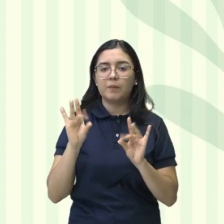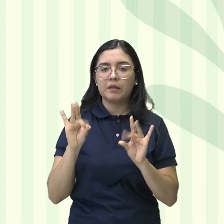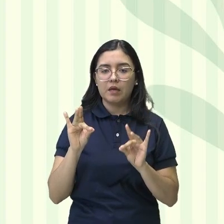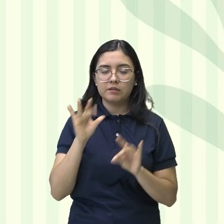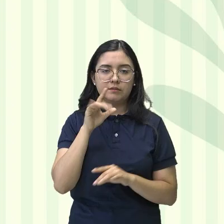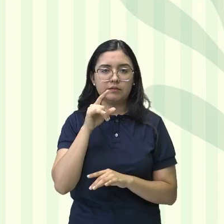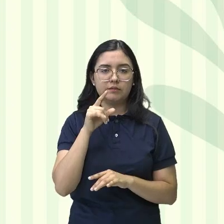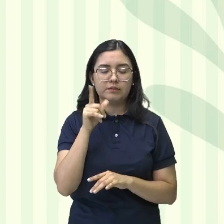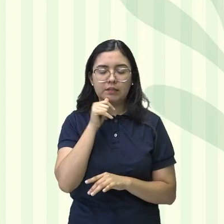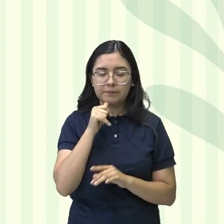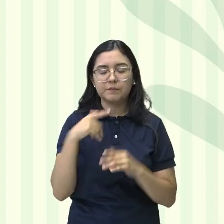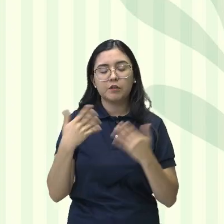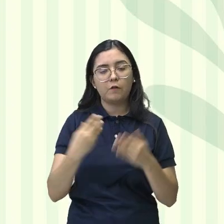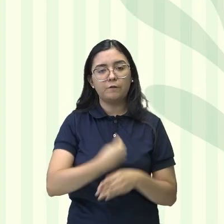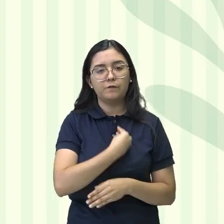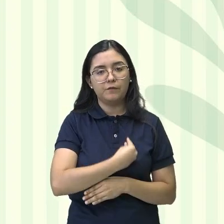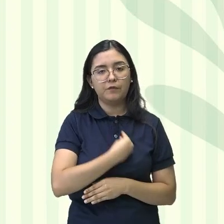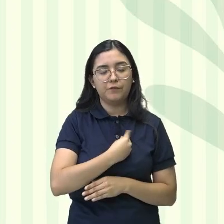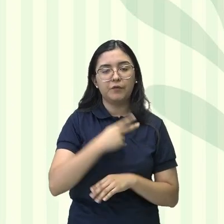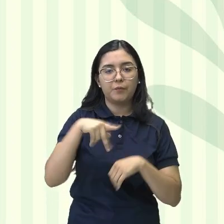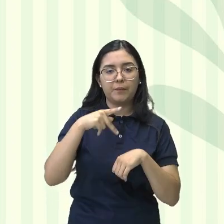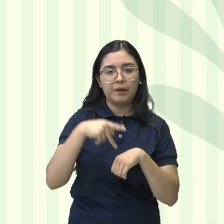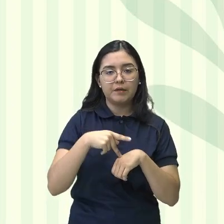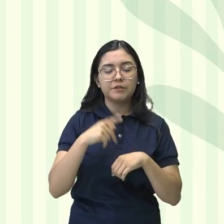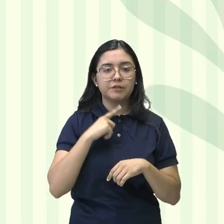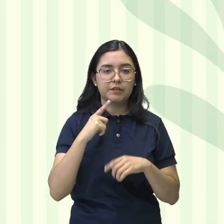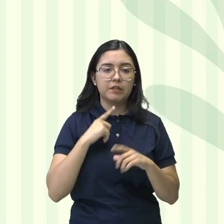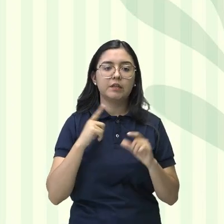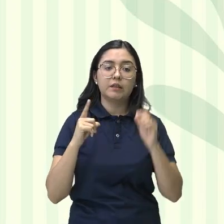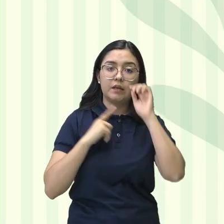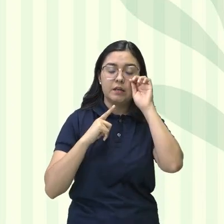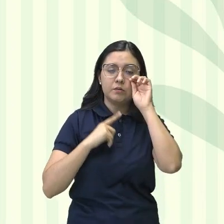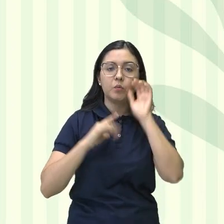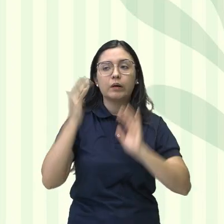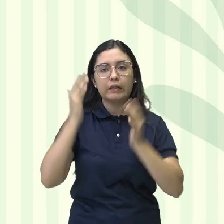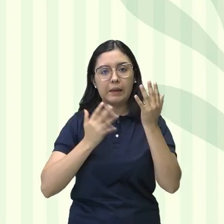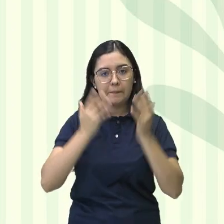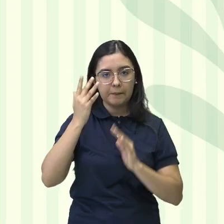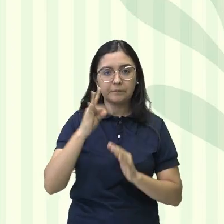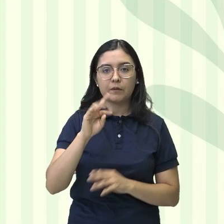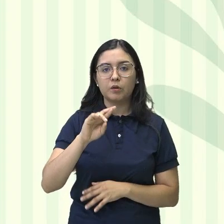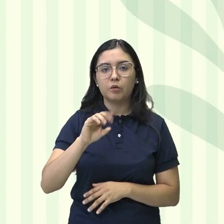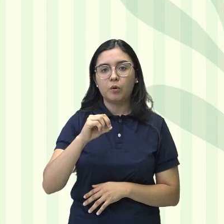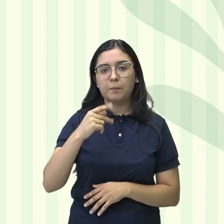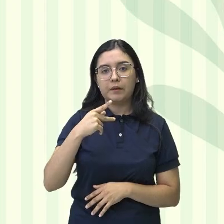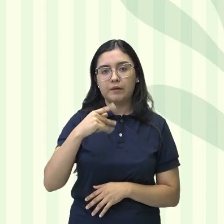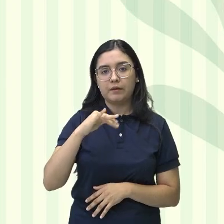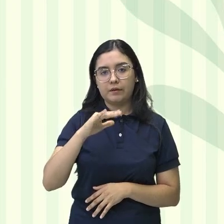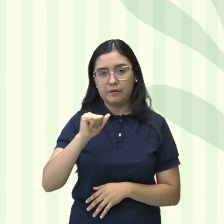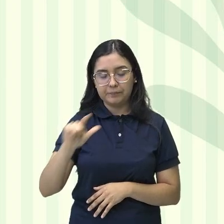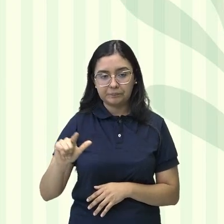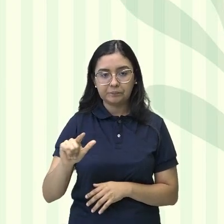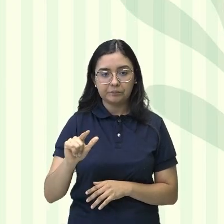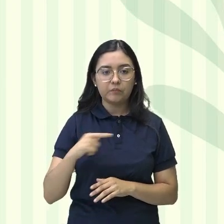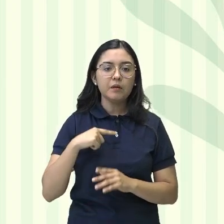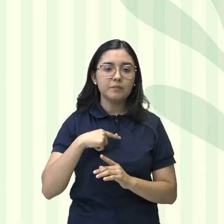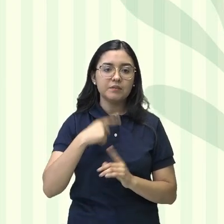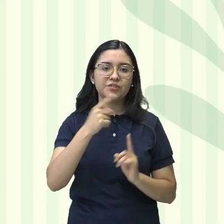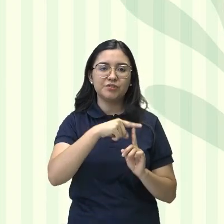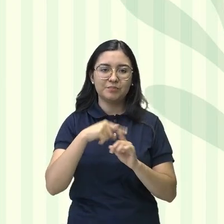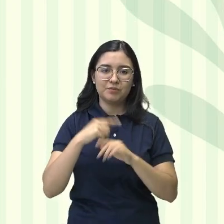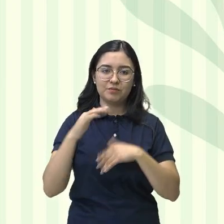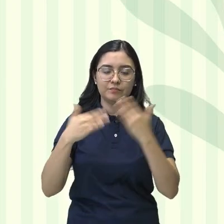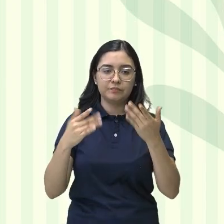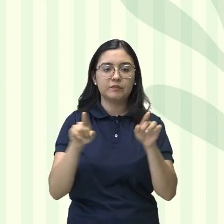gente vive em um país tropical que tem todas essas condições para que essas espécies se desenvolvam. A gente vê aí também cerca